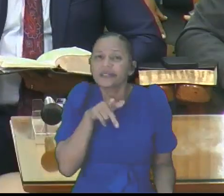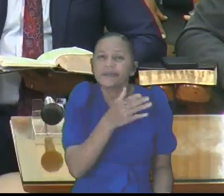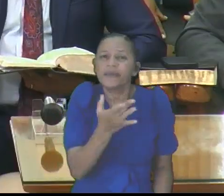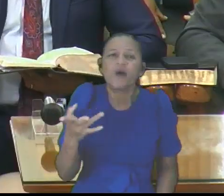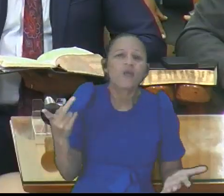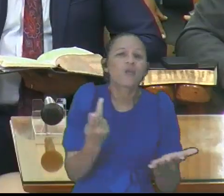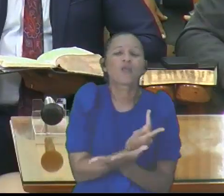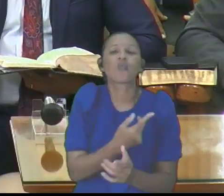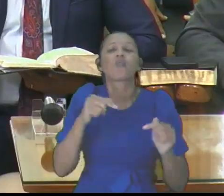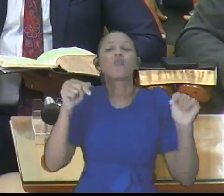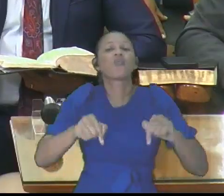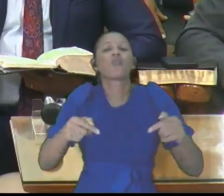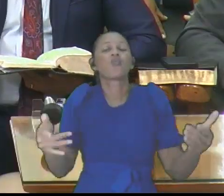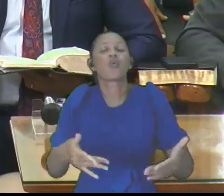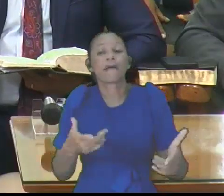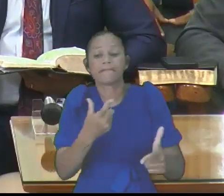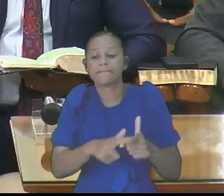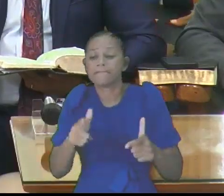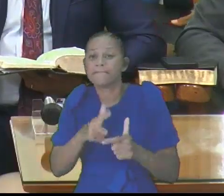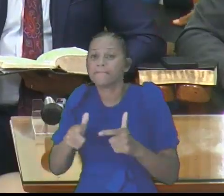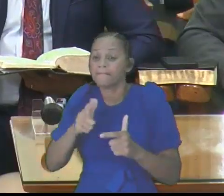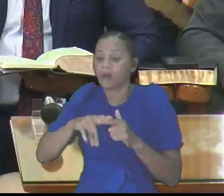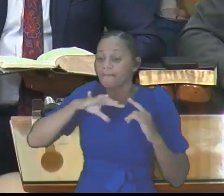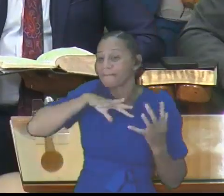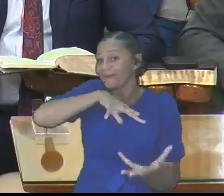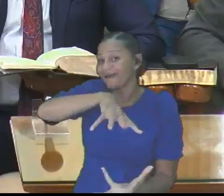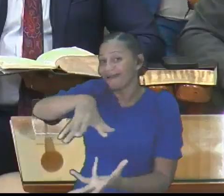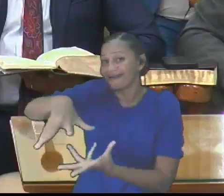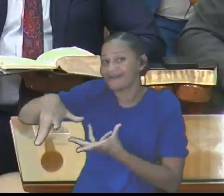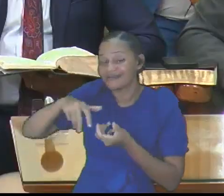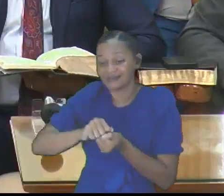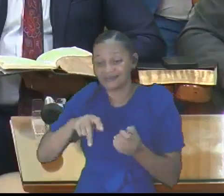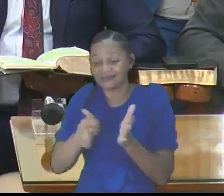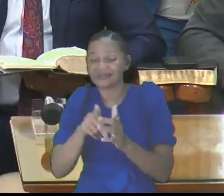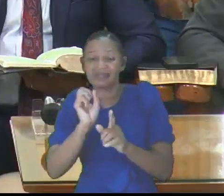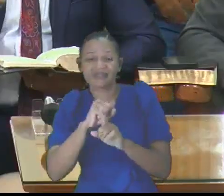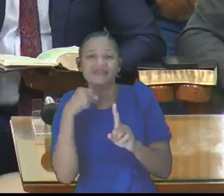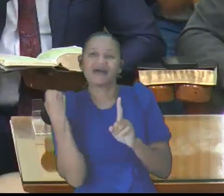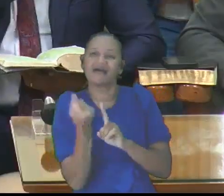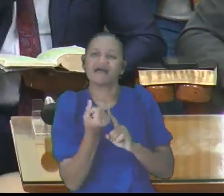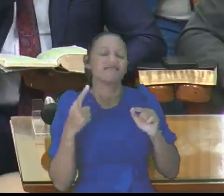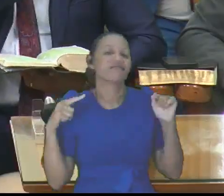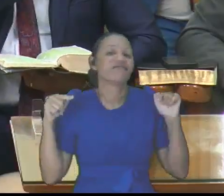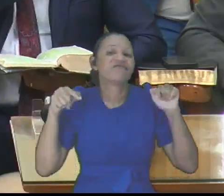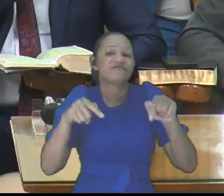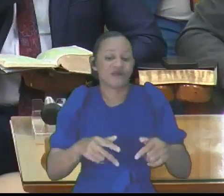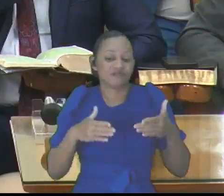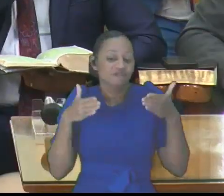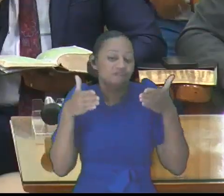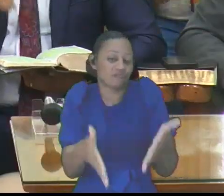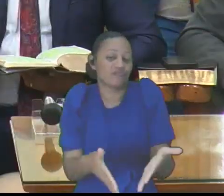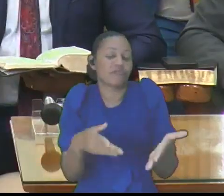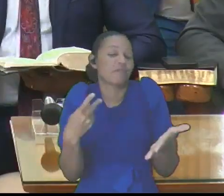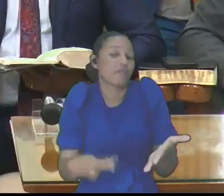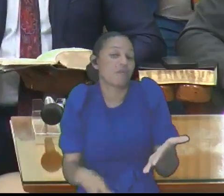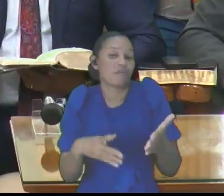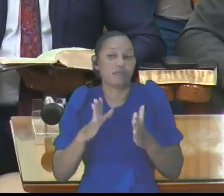está acontecendo hoje? Esse problema, ele vem do mundo, ele é da sociedade e ele vem para a igreja, ele entra na igreja.